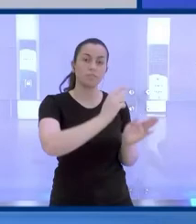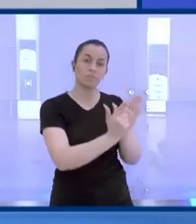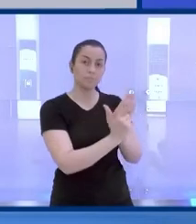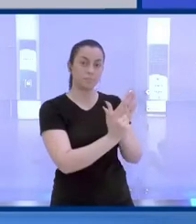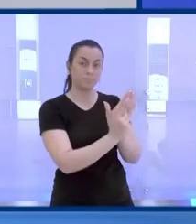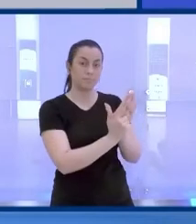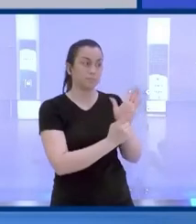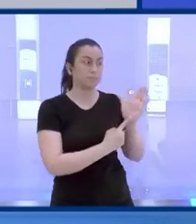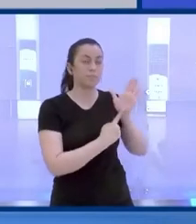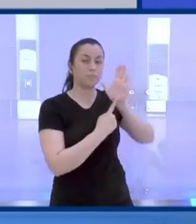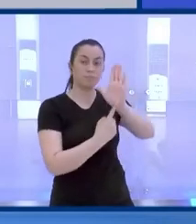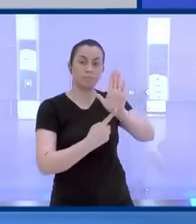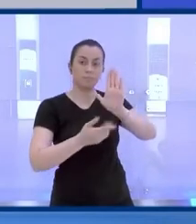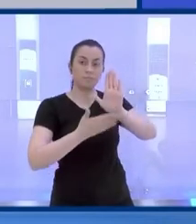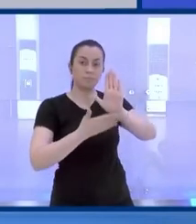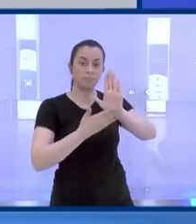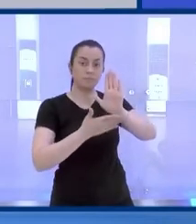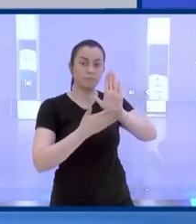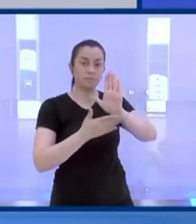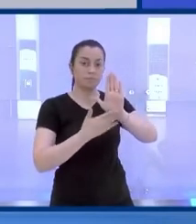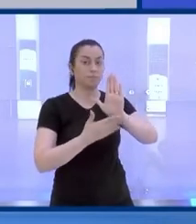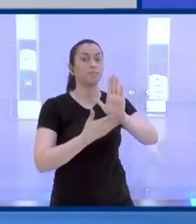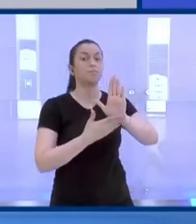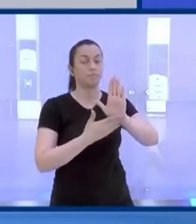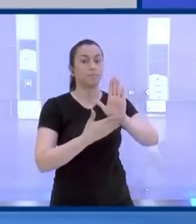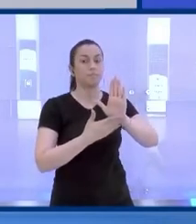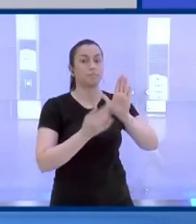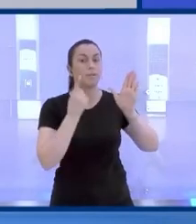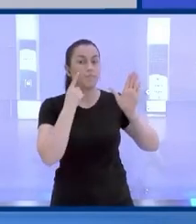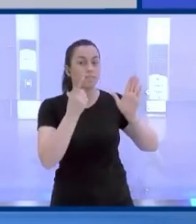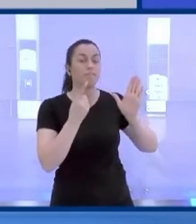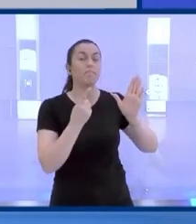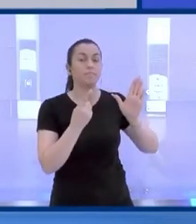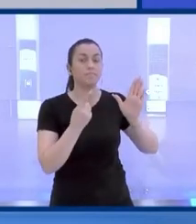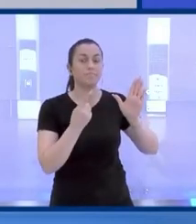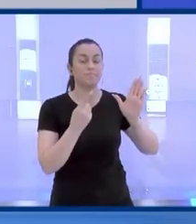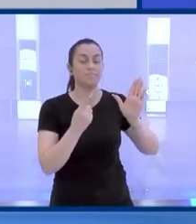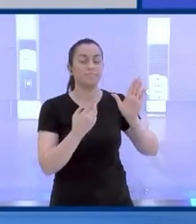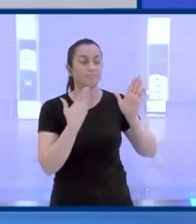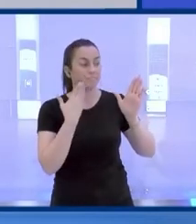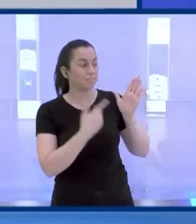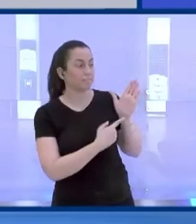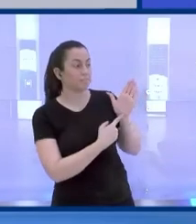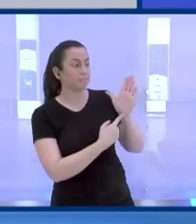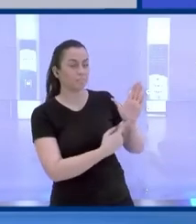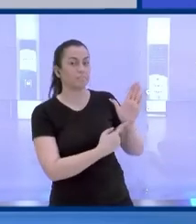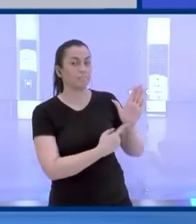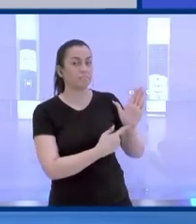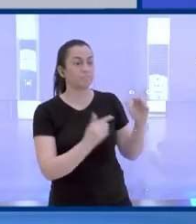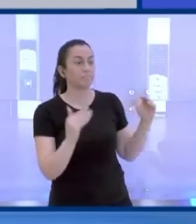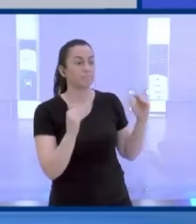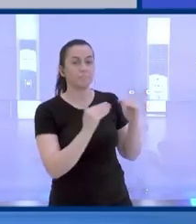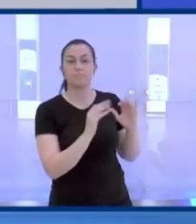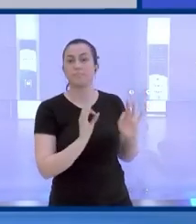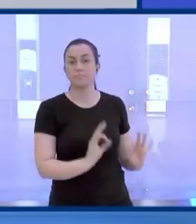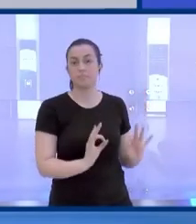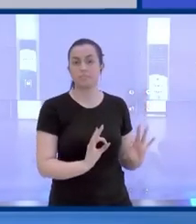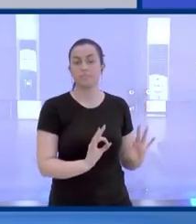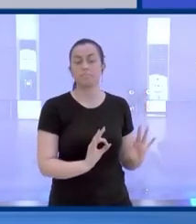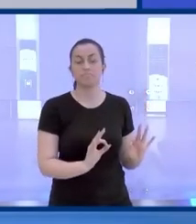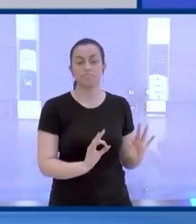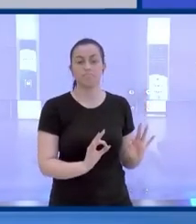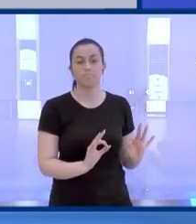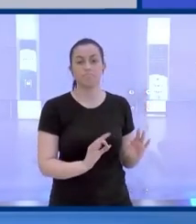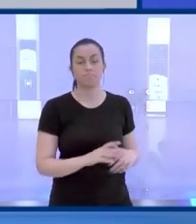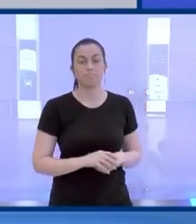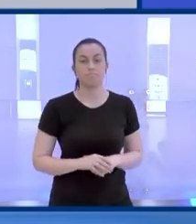e apresentar a proposta econômica da proponente cujo volume 1 foi considerado apto e válido pela comissão